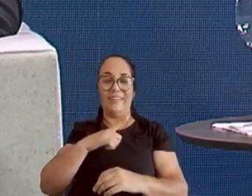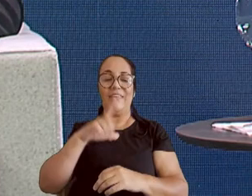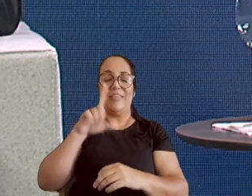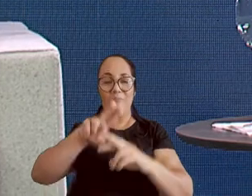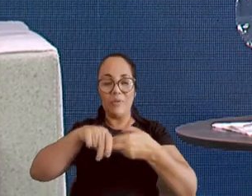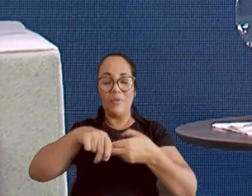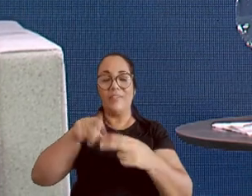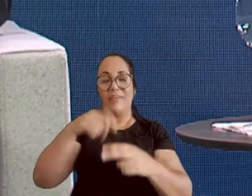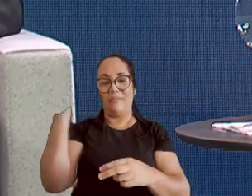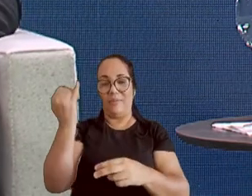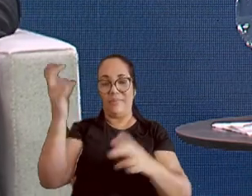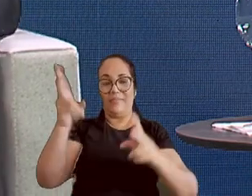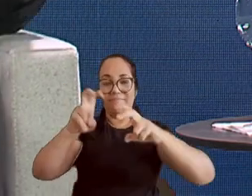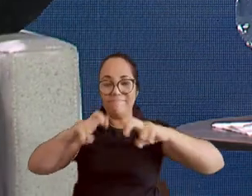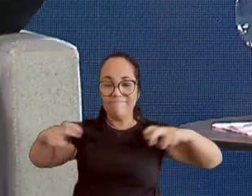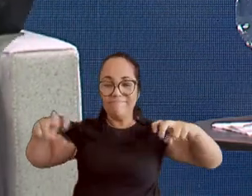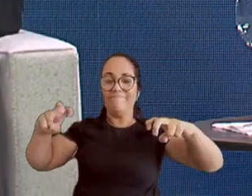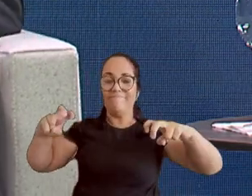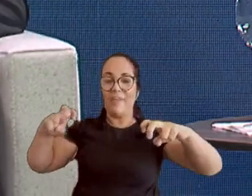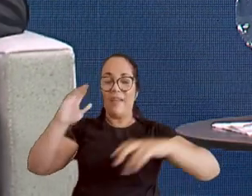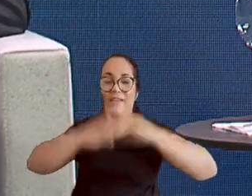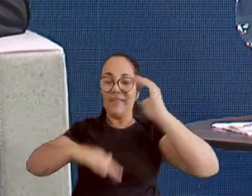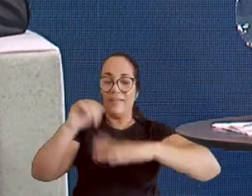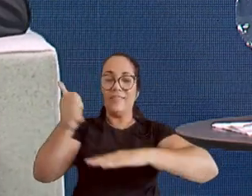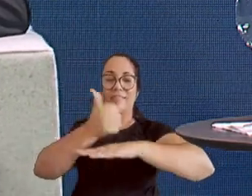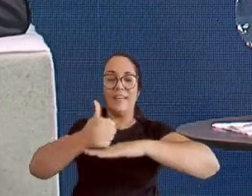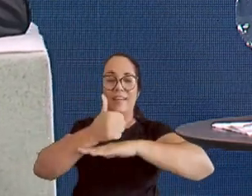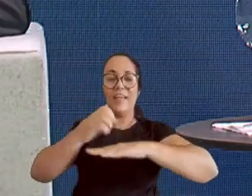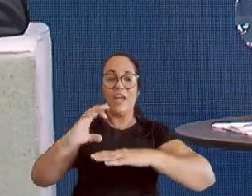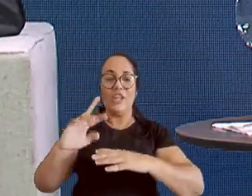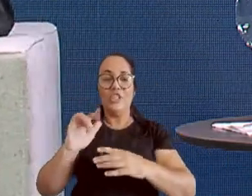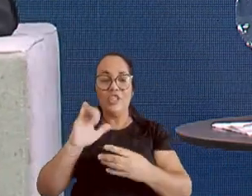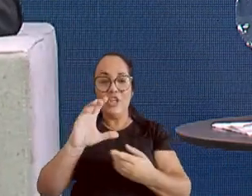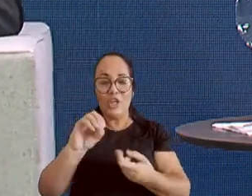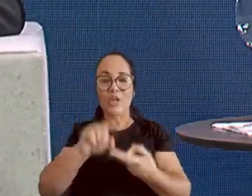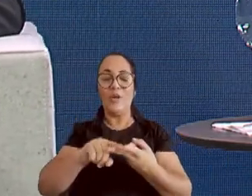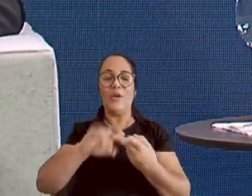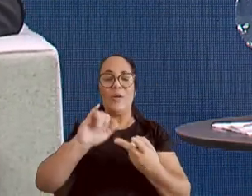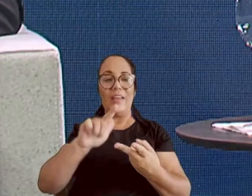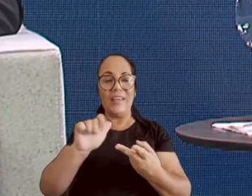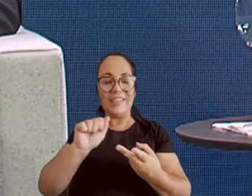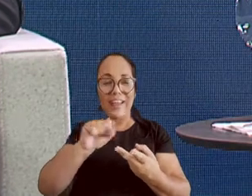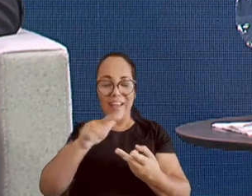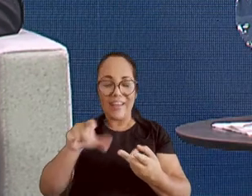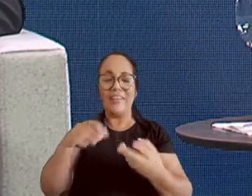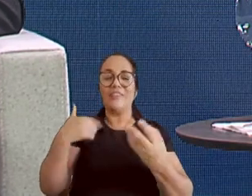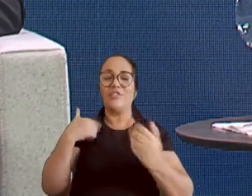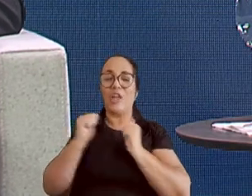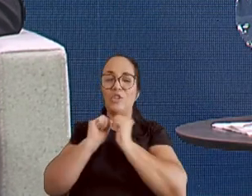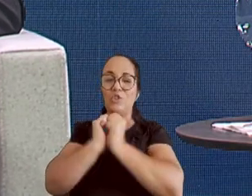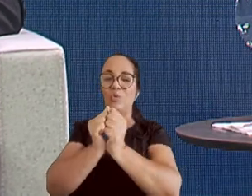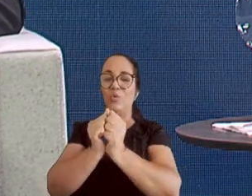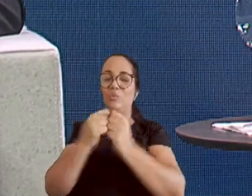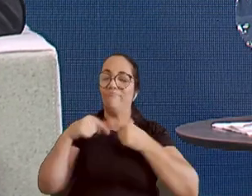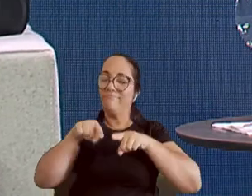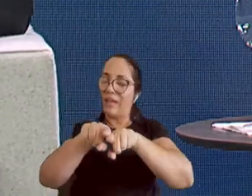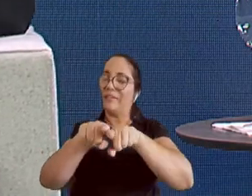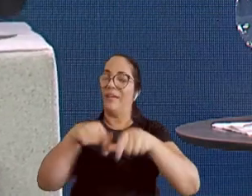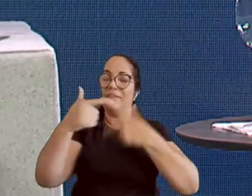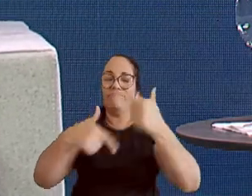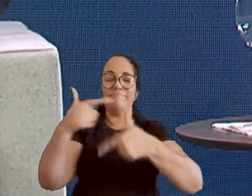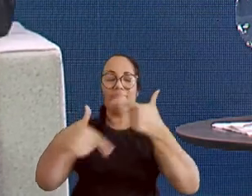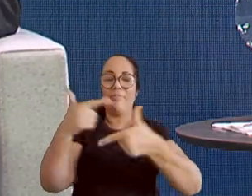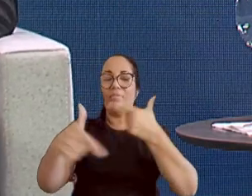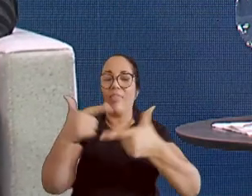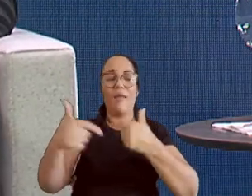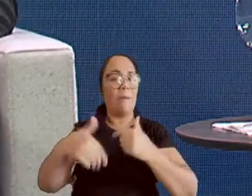acho que Chico Isaac a gente tá junto nessa jornada e a mais de década e